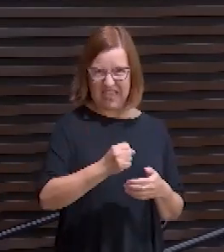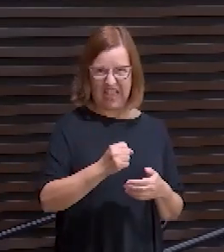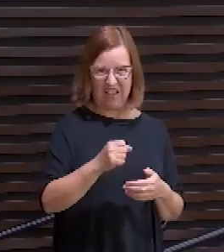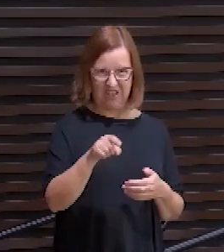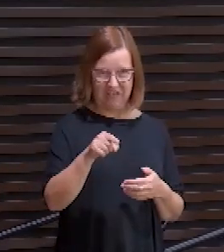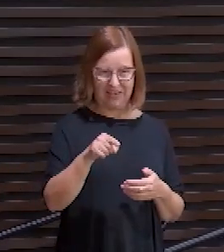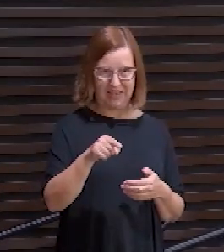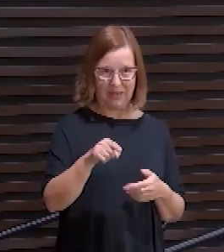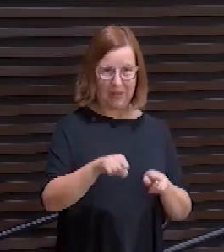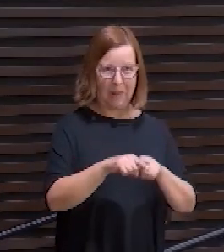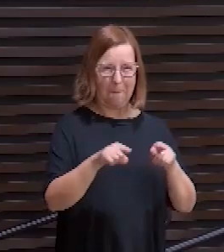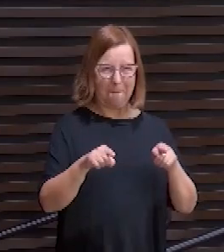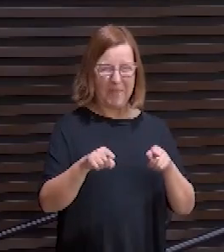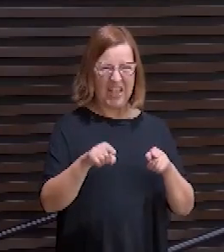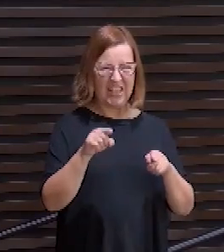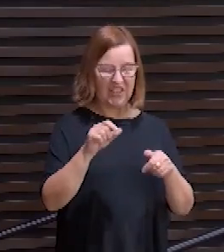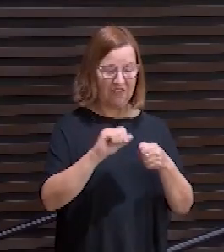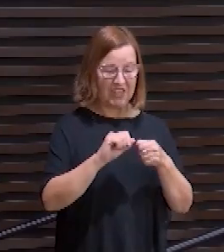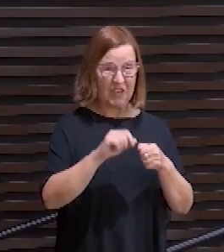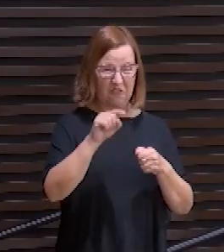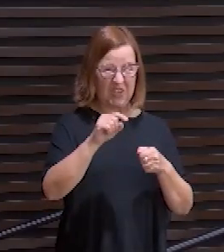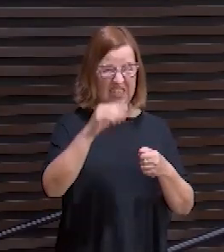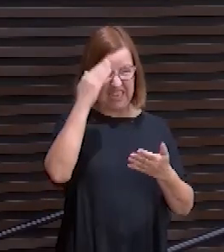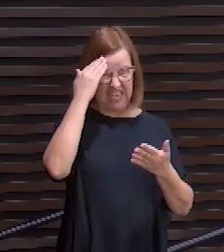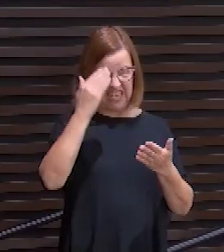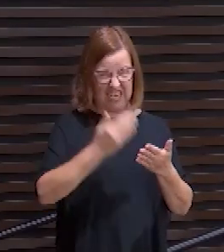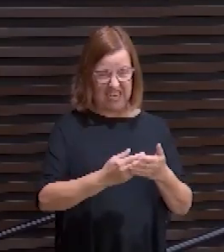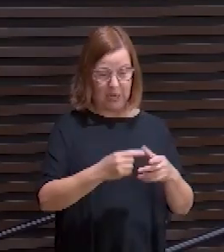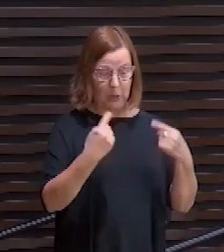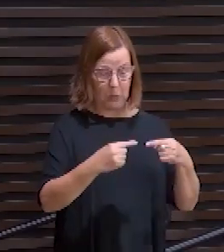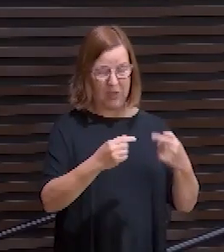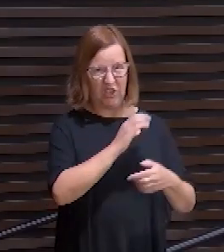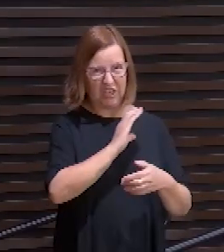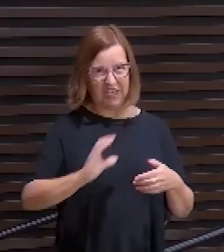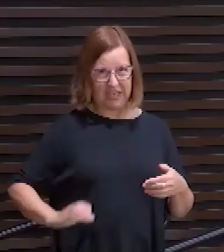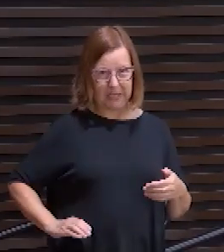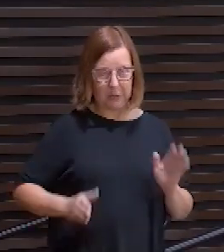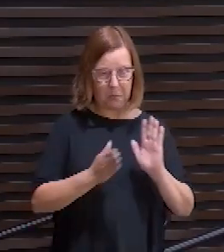ele. O propósito do anticristo é ser adorado.